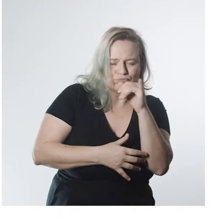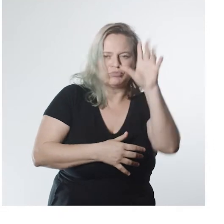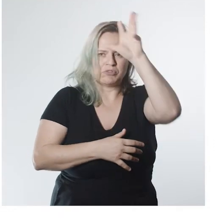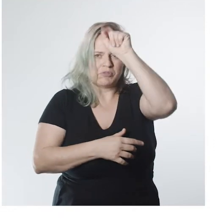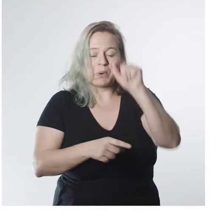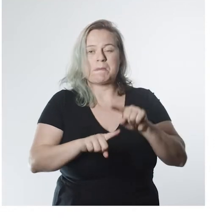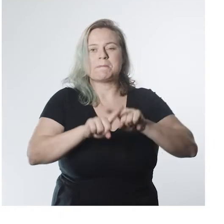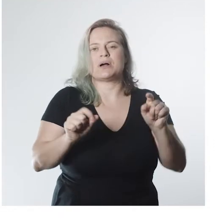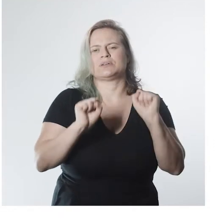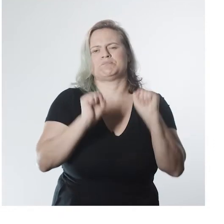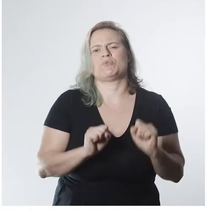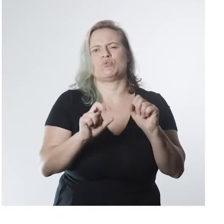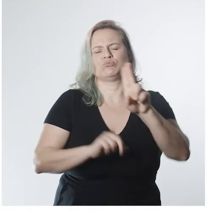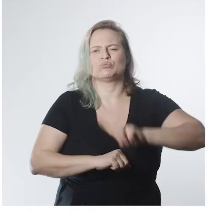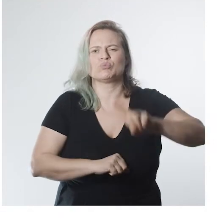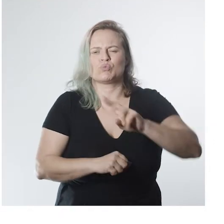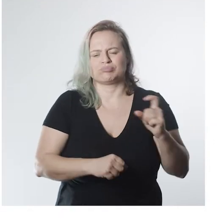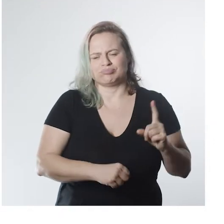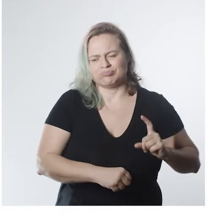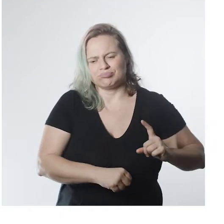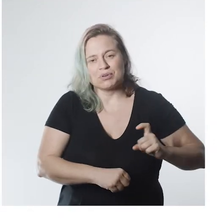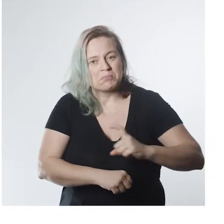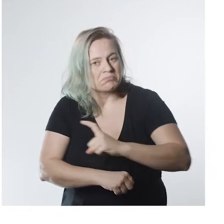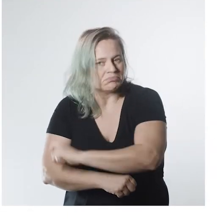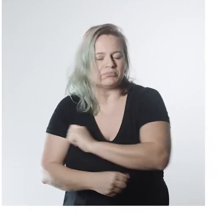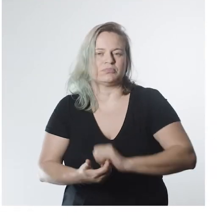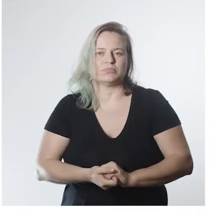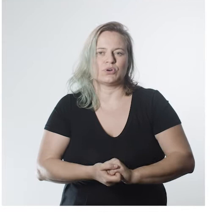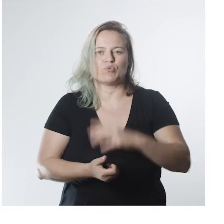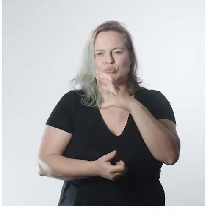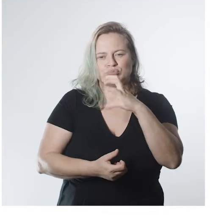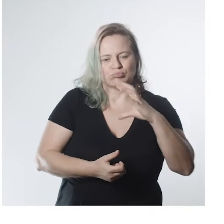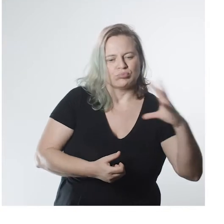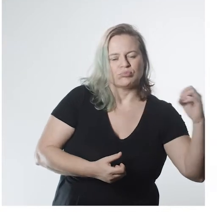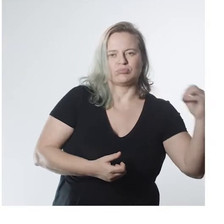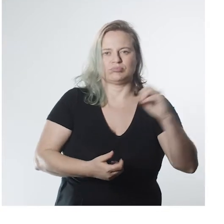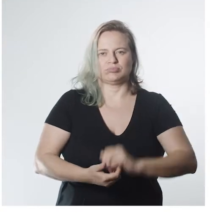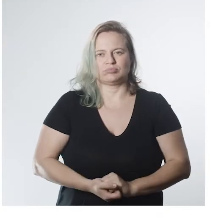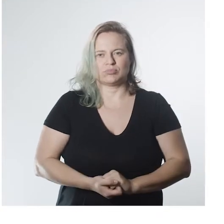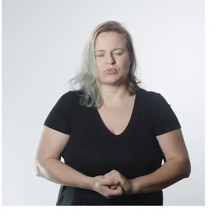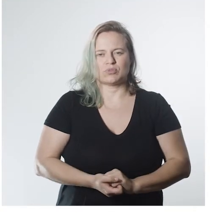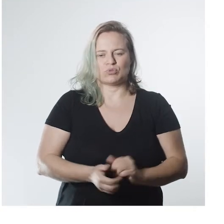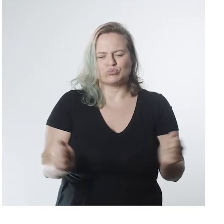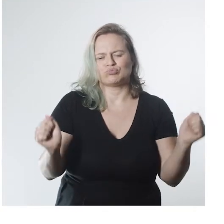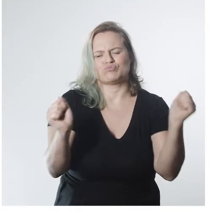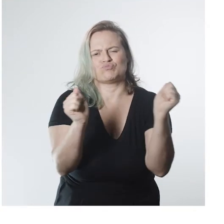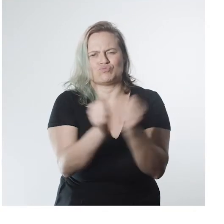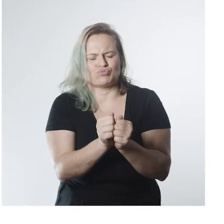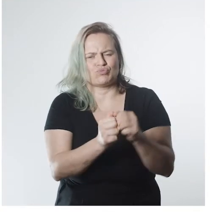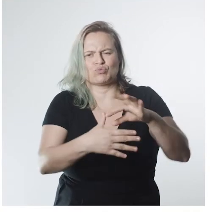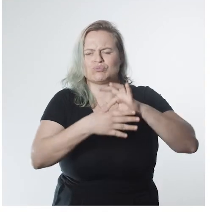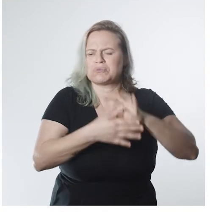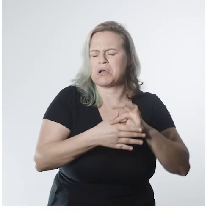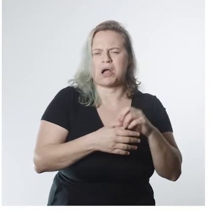aqui dentro, junto, inclusive, com essa preparação, um camarão, uma lula, junto com a carne suína e com o frango,